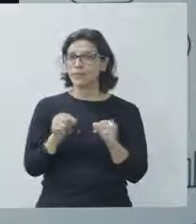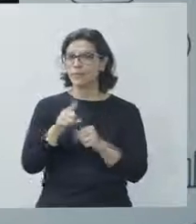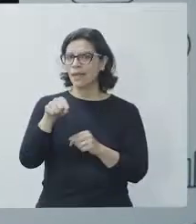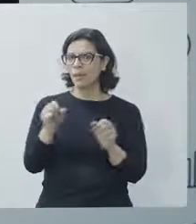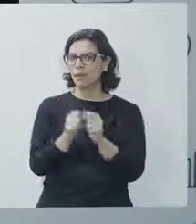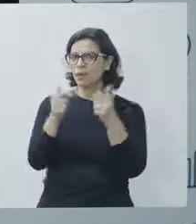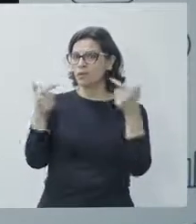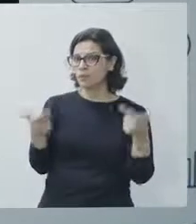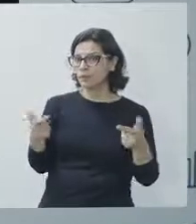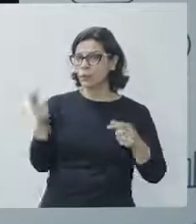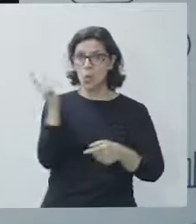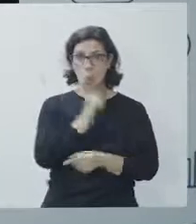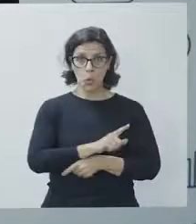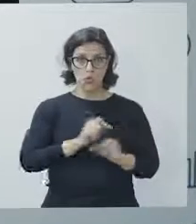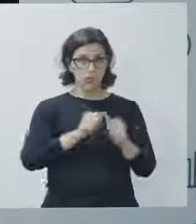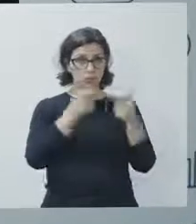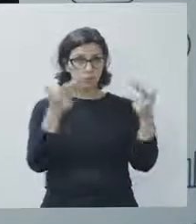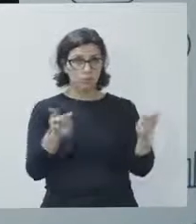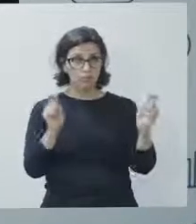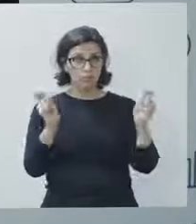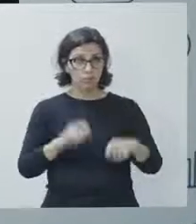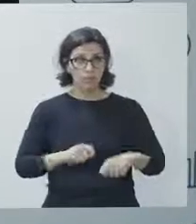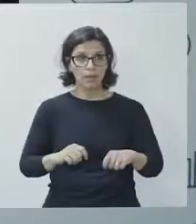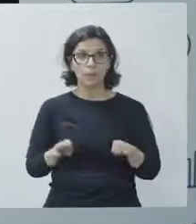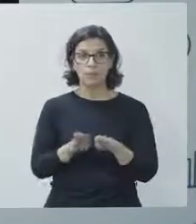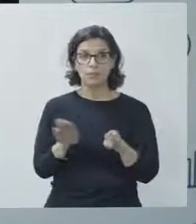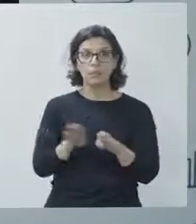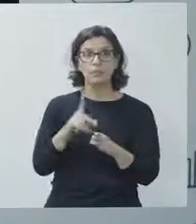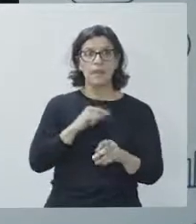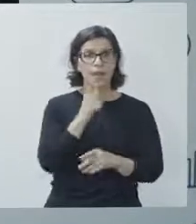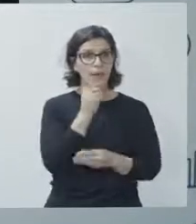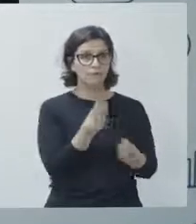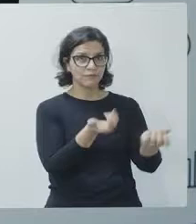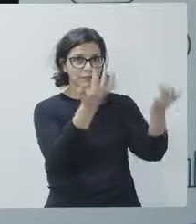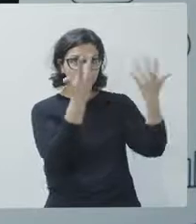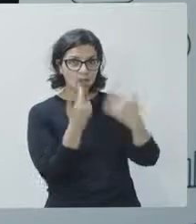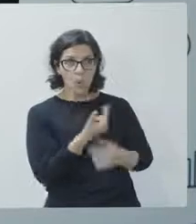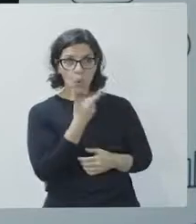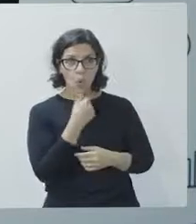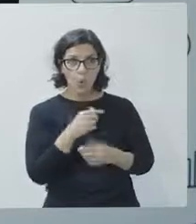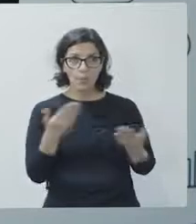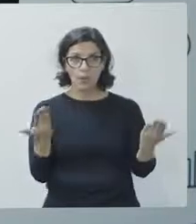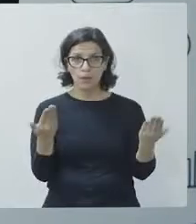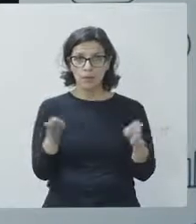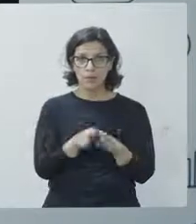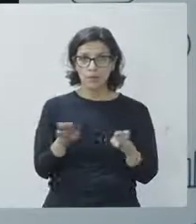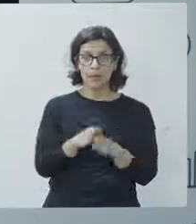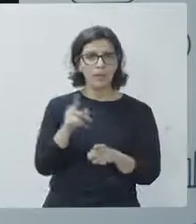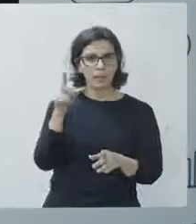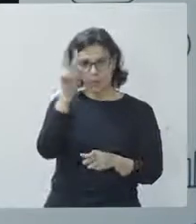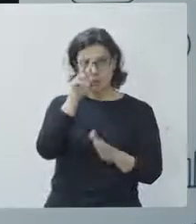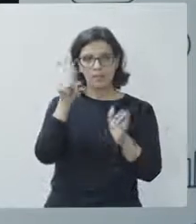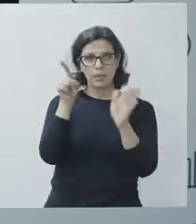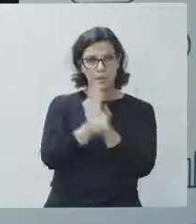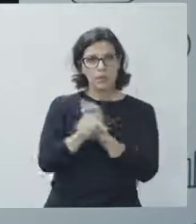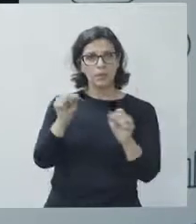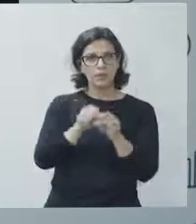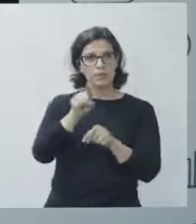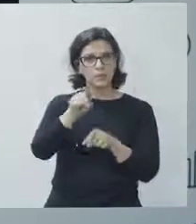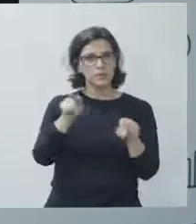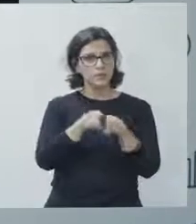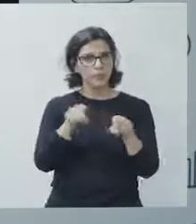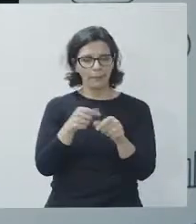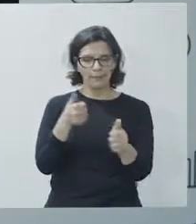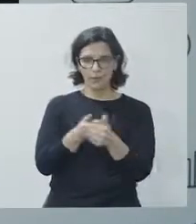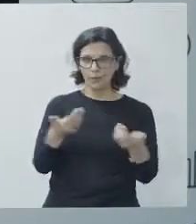pela sorte, para ganhar ali da fonte? Será que é isso que vai acontecer? Lembram daquela pergunta que eu fiz para vocês não há